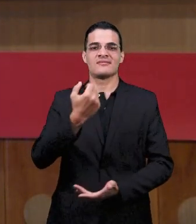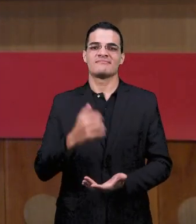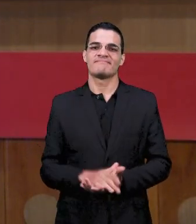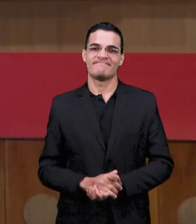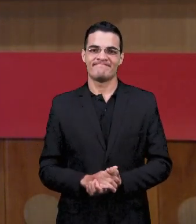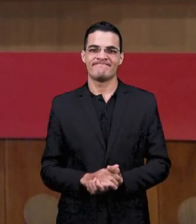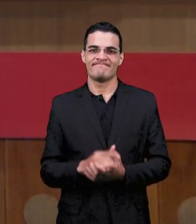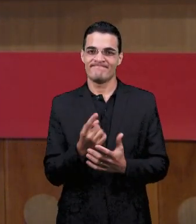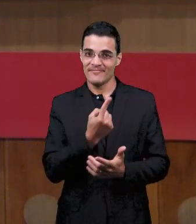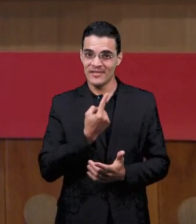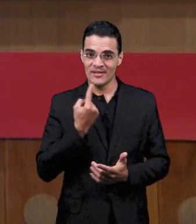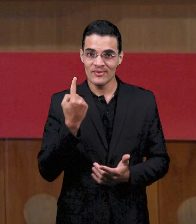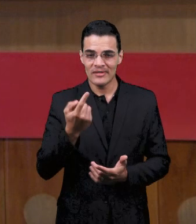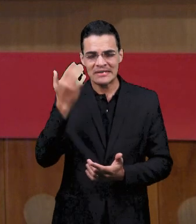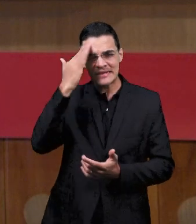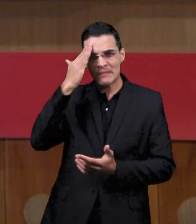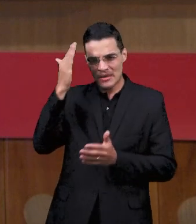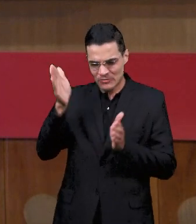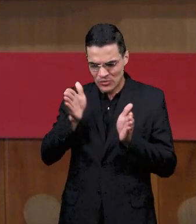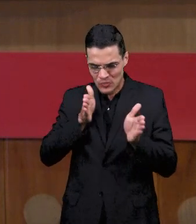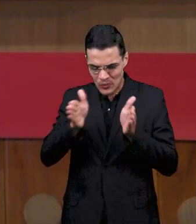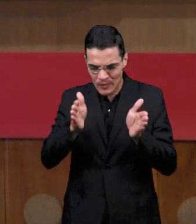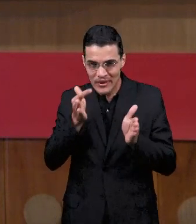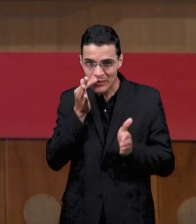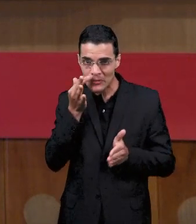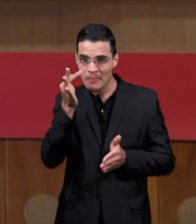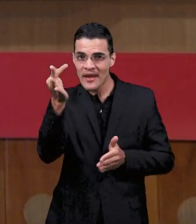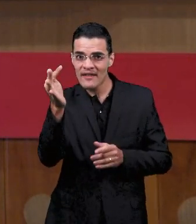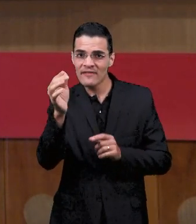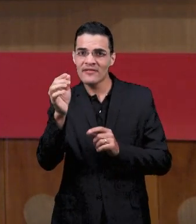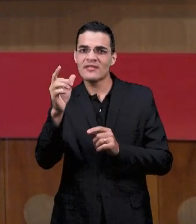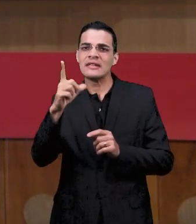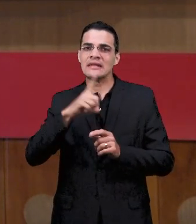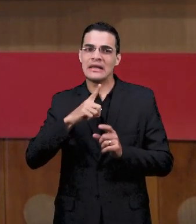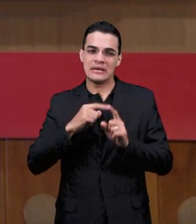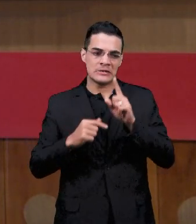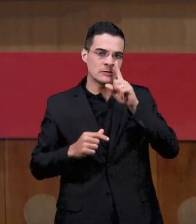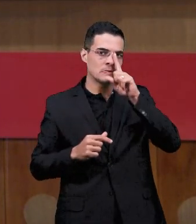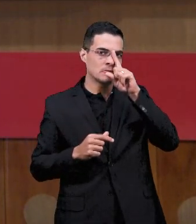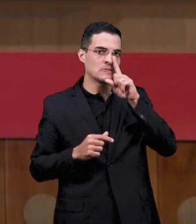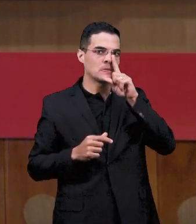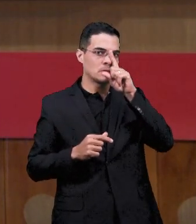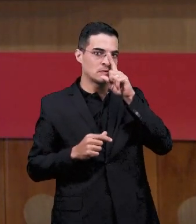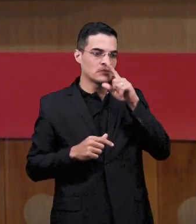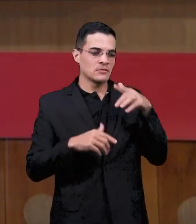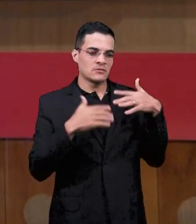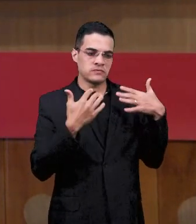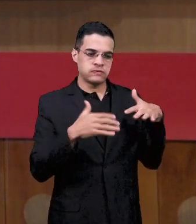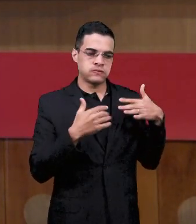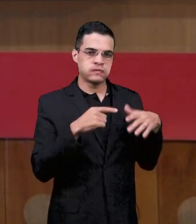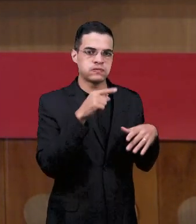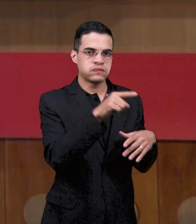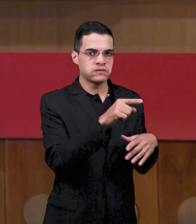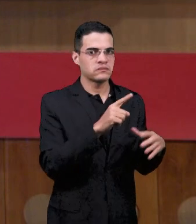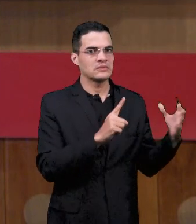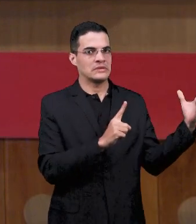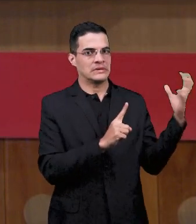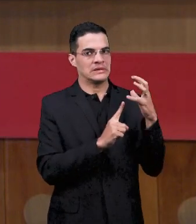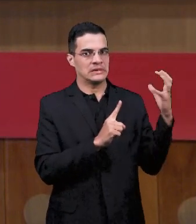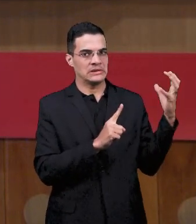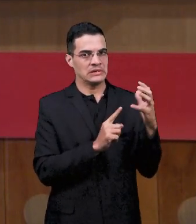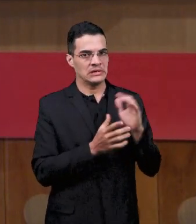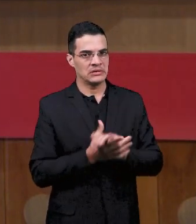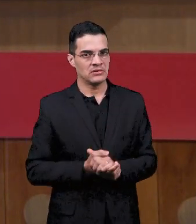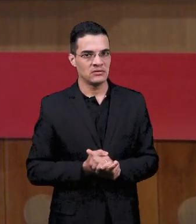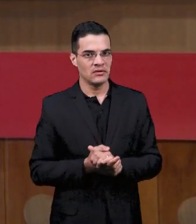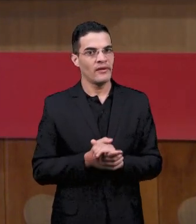nós temos que estar conscientes dos perigos desse momento. O que podemos chamar dos perigos